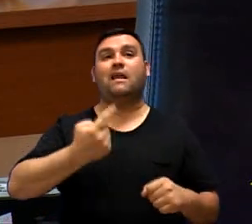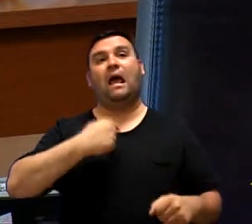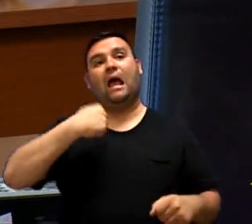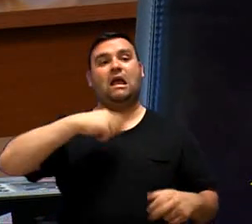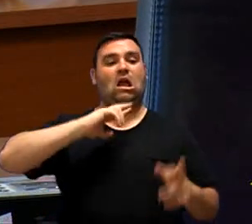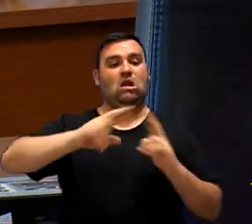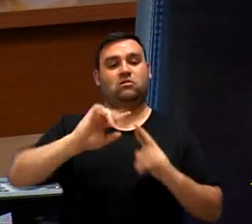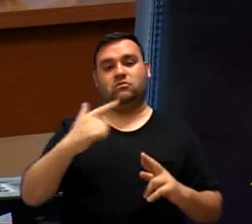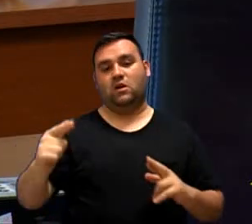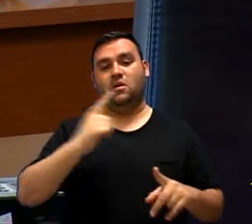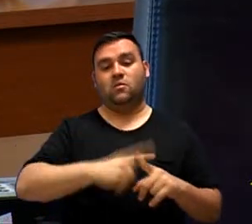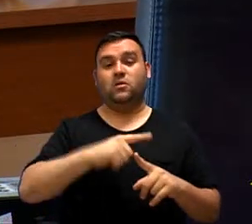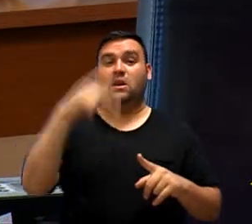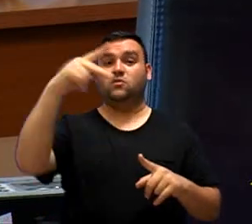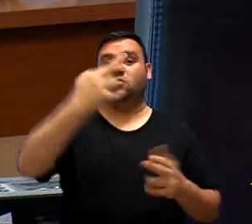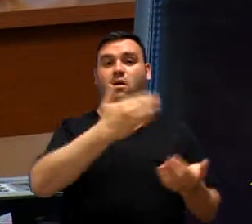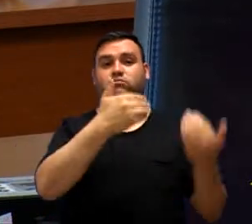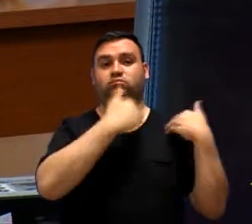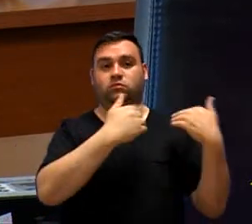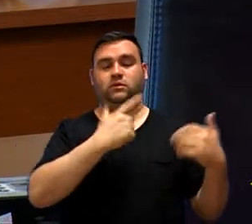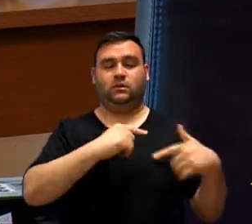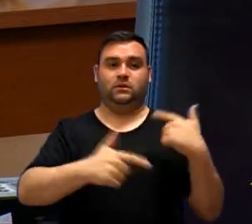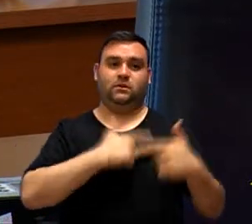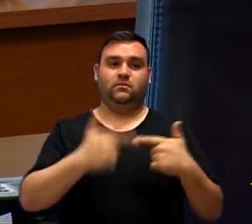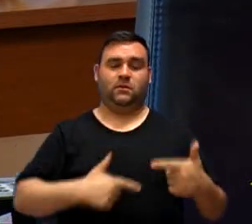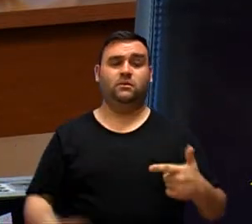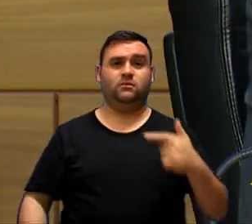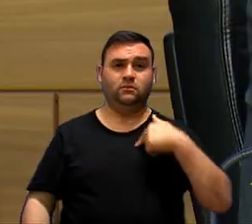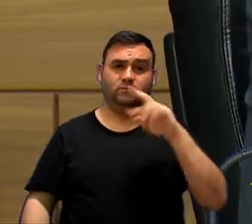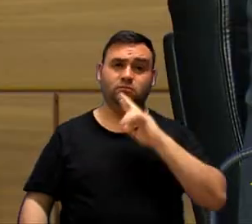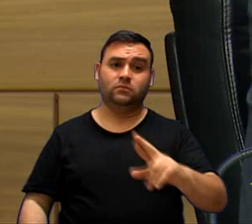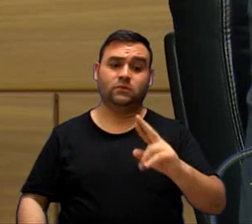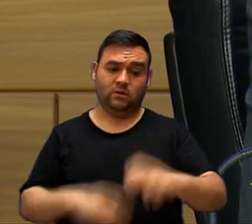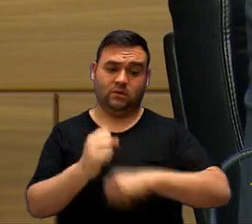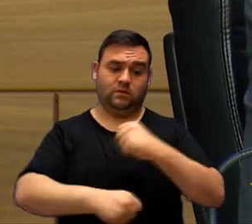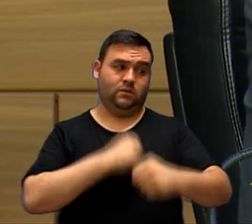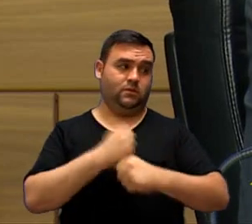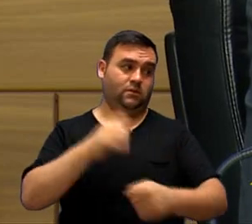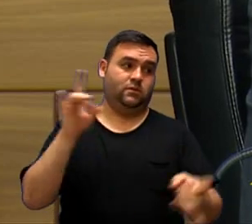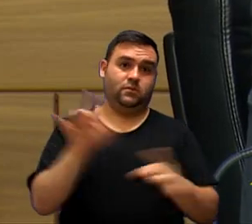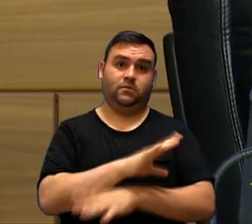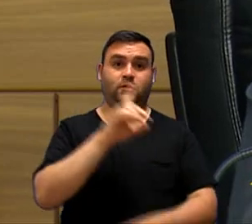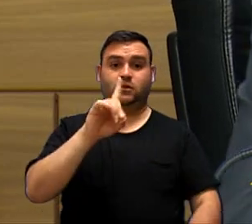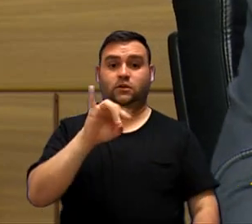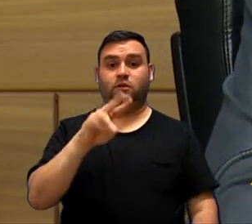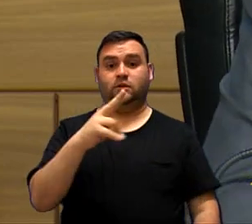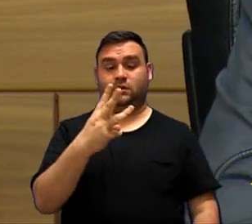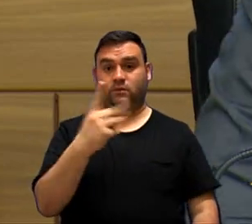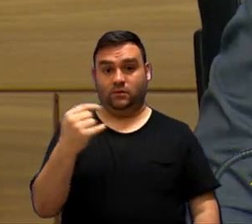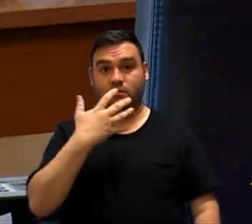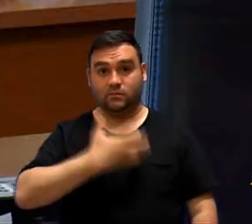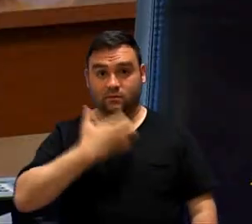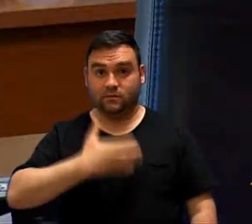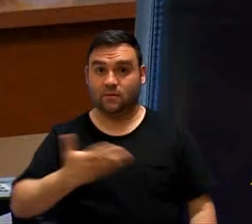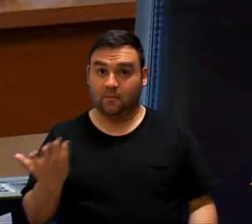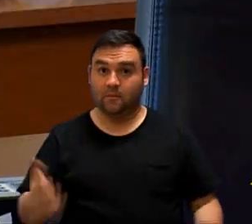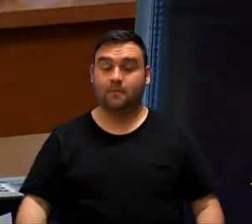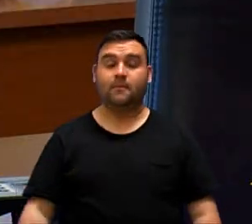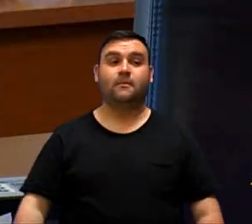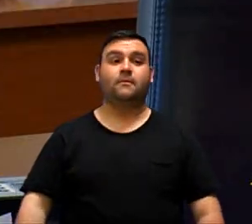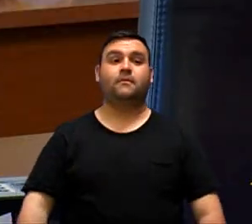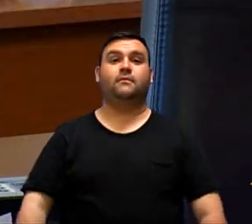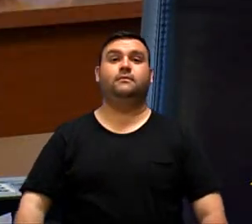não vai responder, porque é a sua tarefa como secretário de Finanças. Vereadora, eu vou responder. O ano termina dia 31 de dezembro. É mesmo? É.